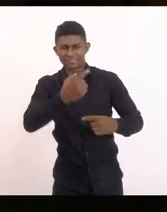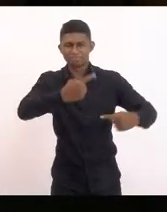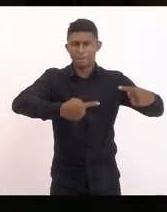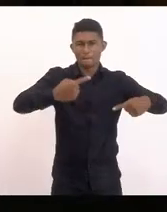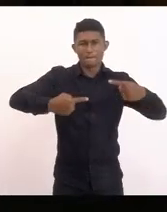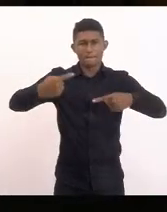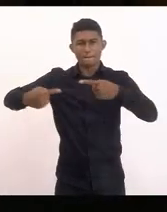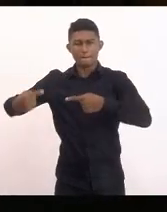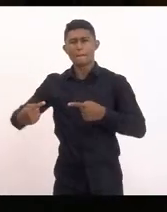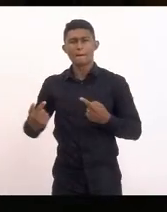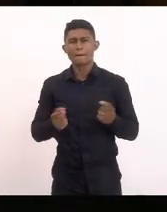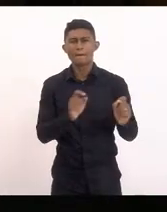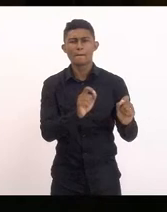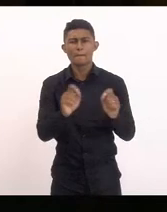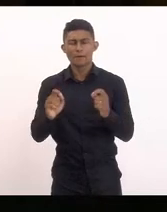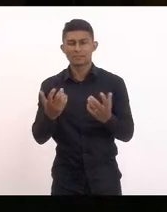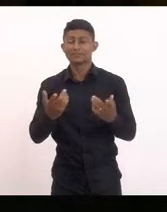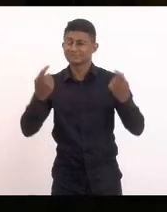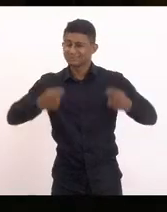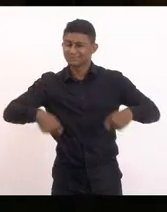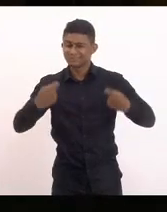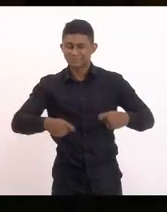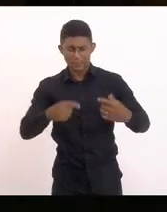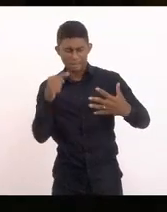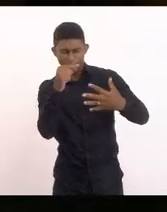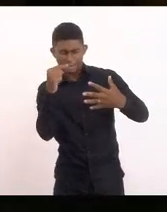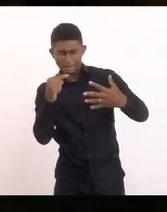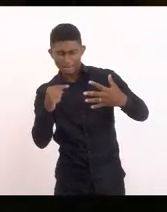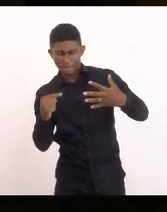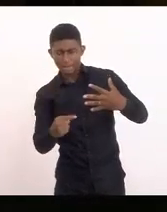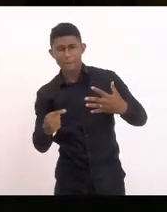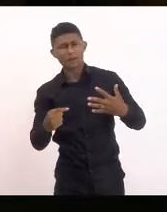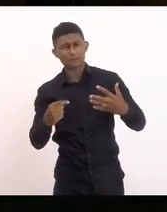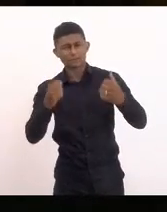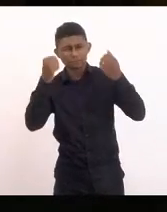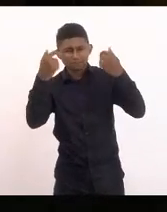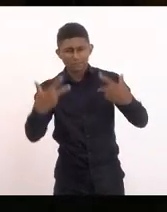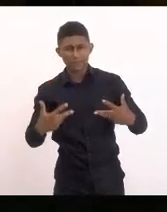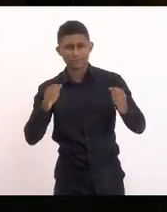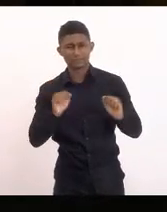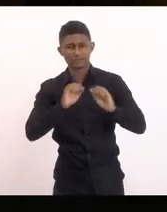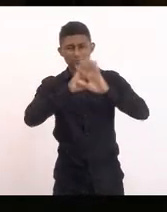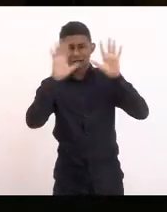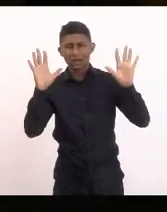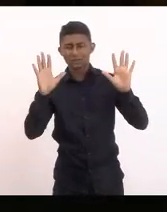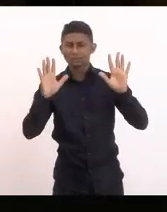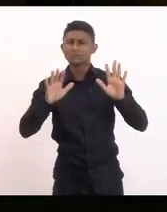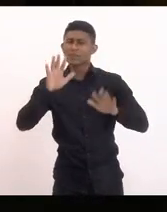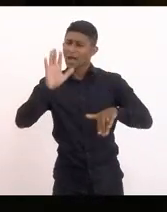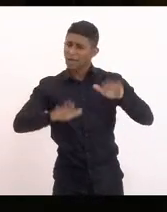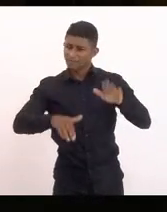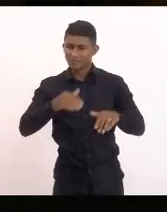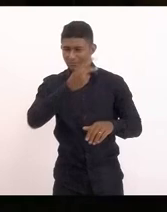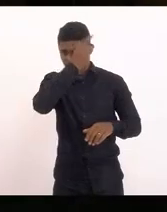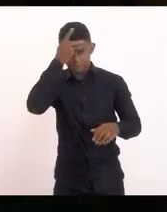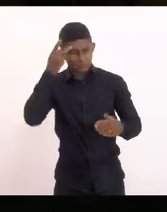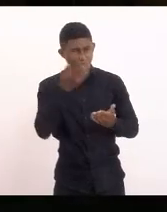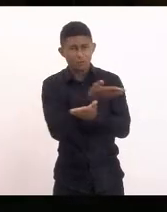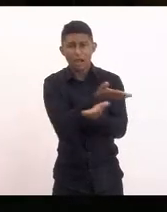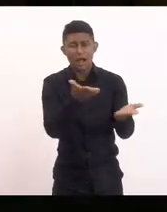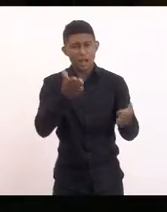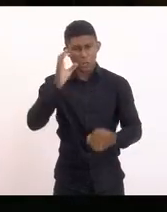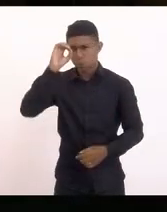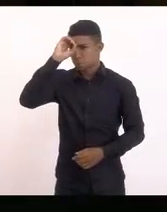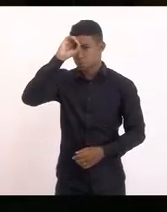neste momento, esclarecendo alguns pontos que muitas das vezes não chegam até a população de